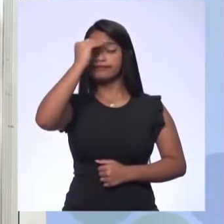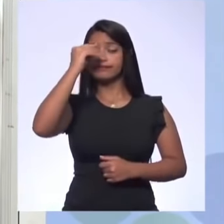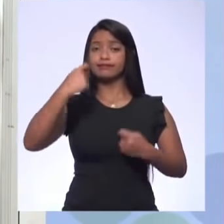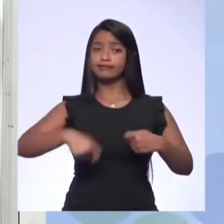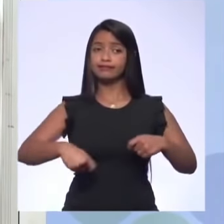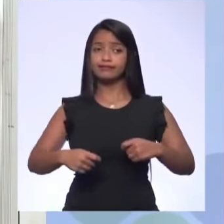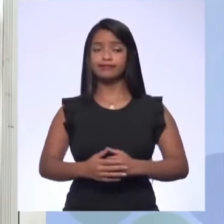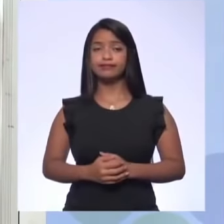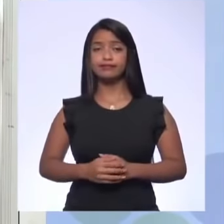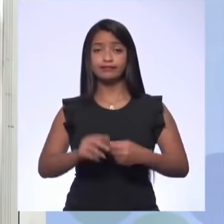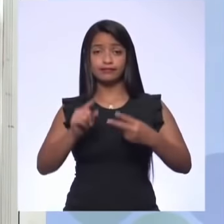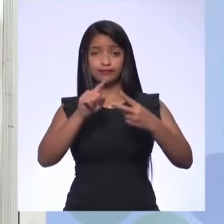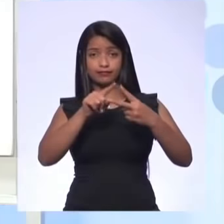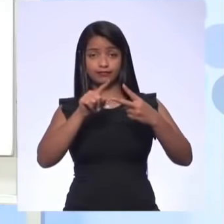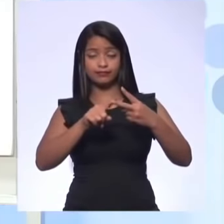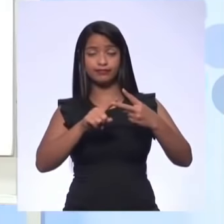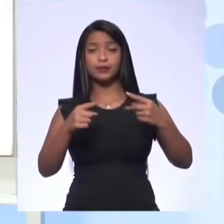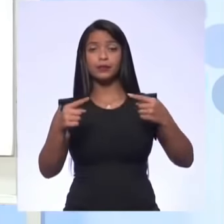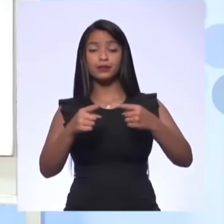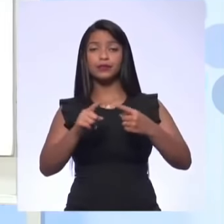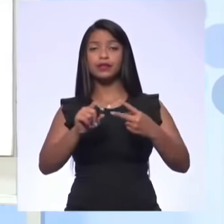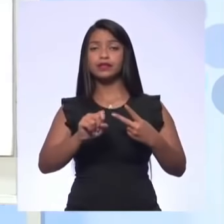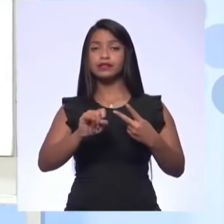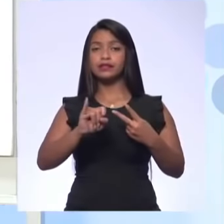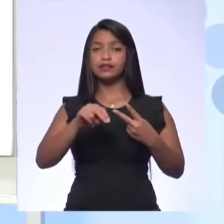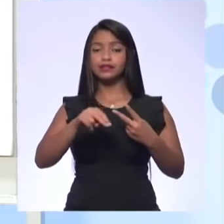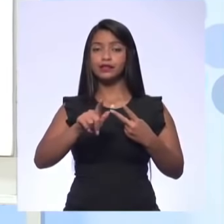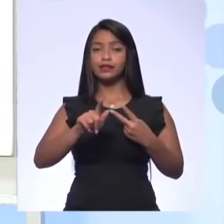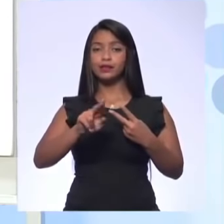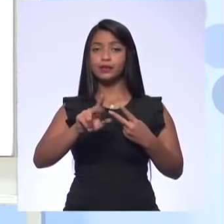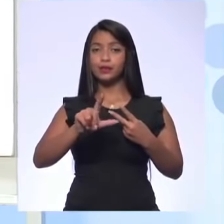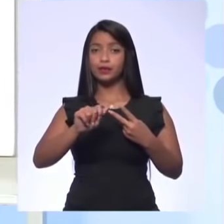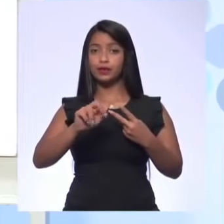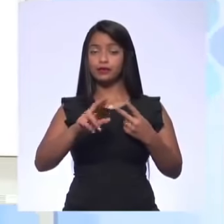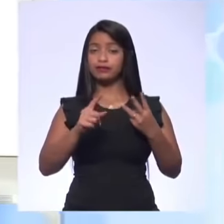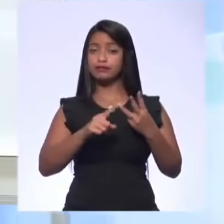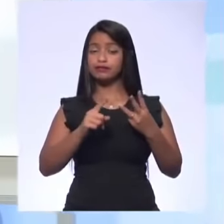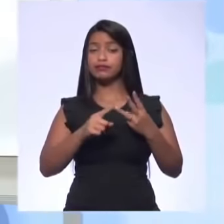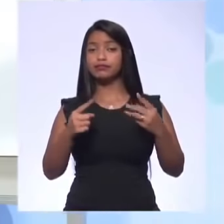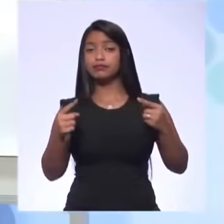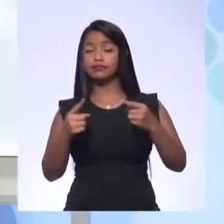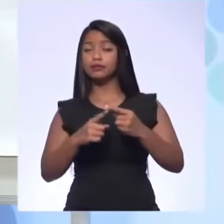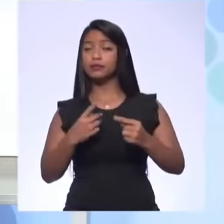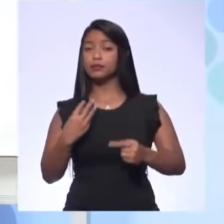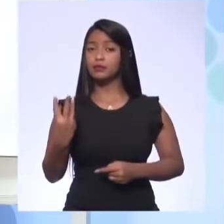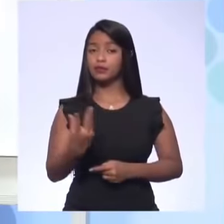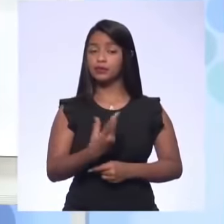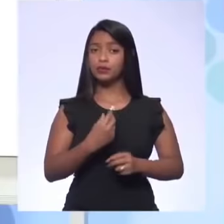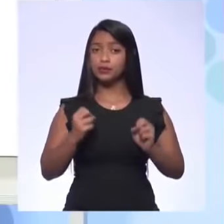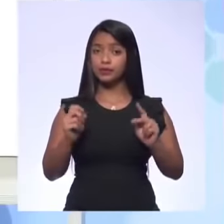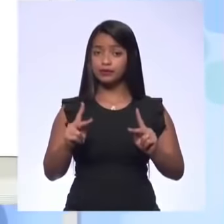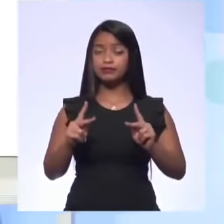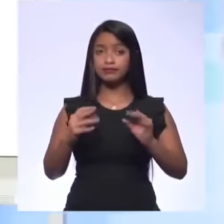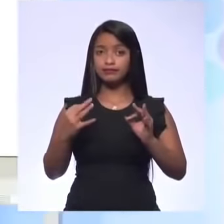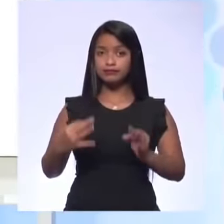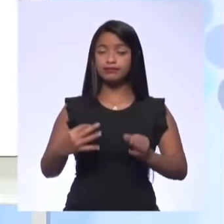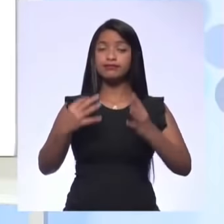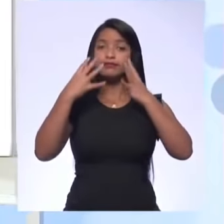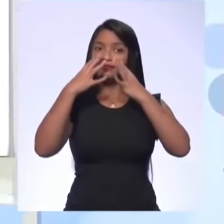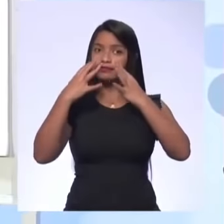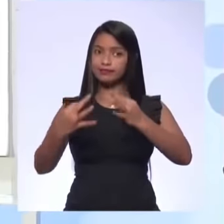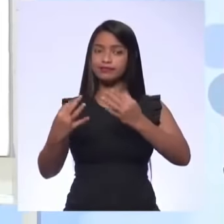Isso aqui é plural. Então, qual é o correto? Não é is, é are. Tá certo? Então, prestem bem atenção